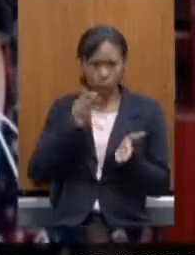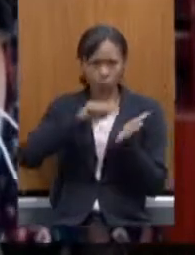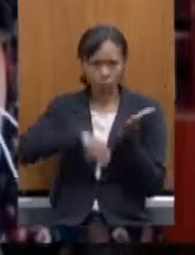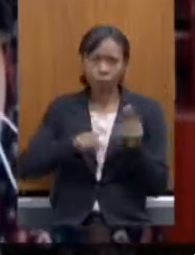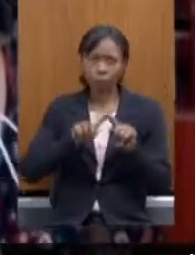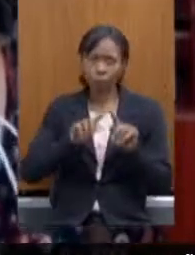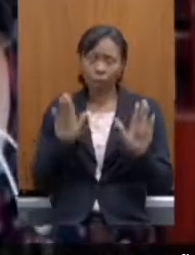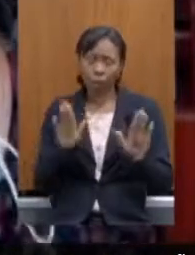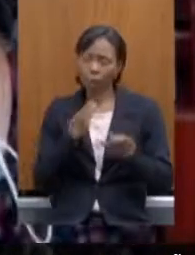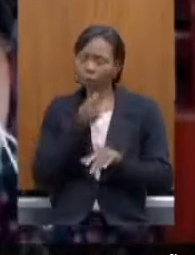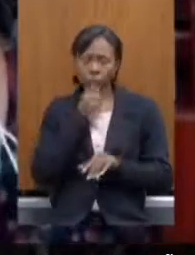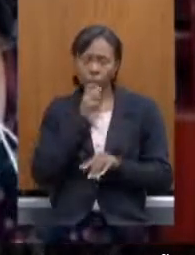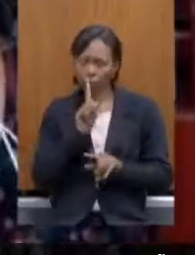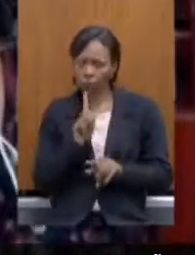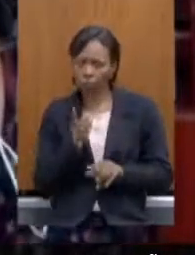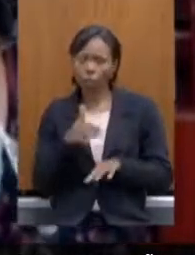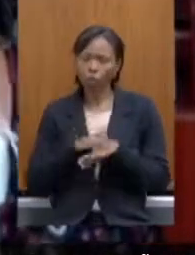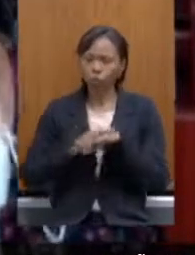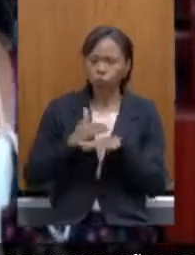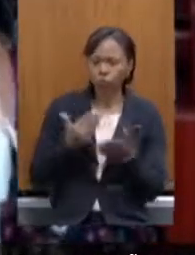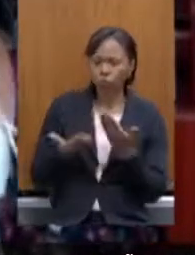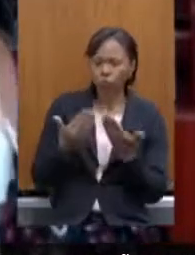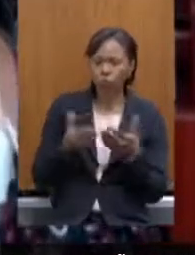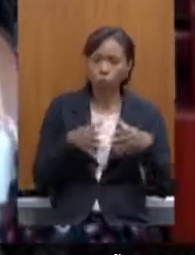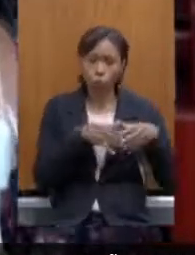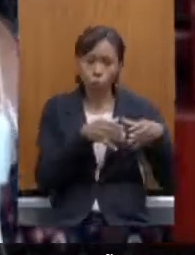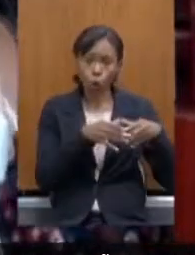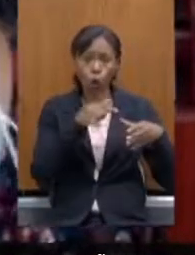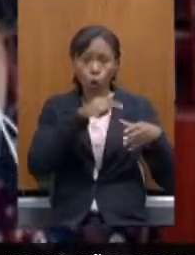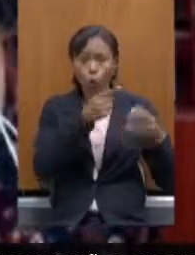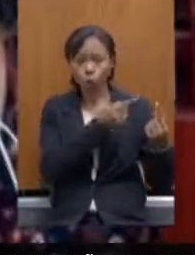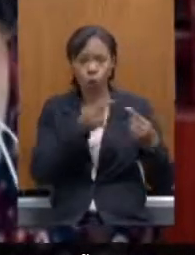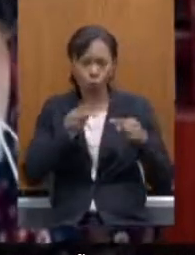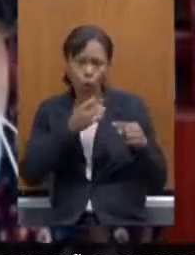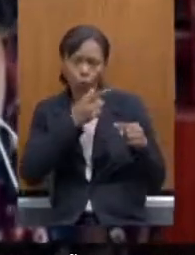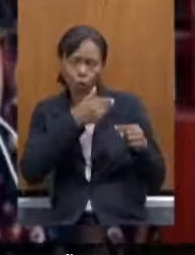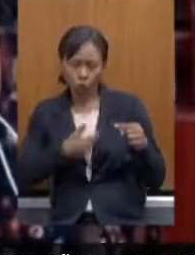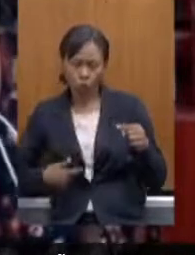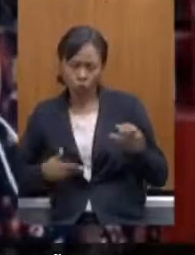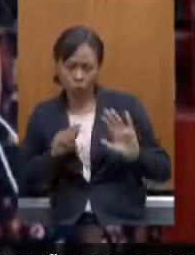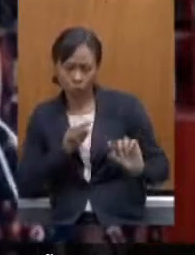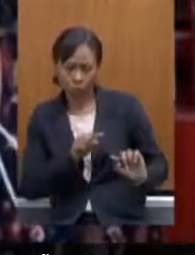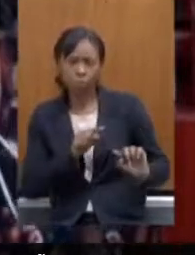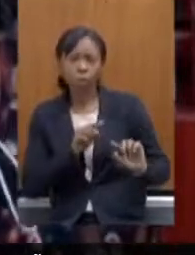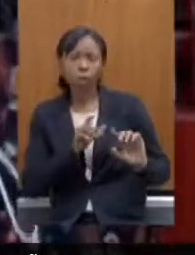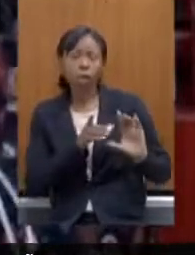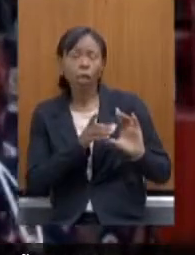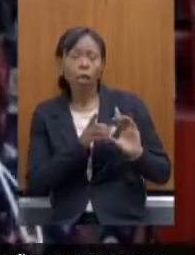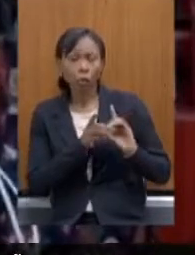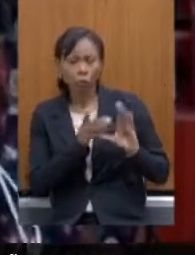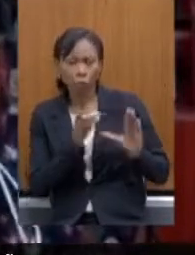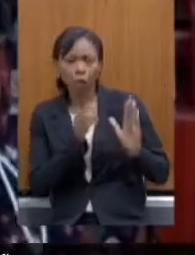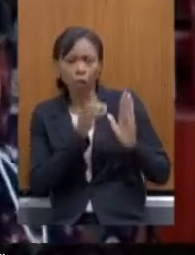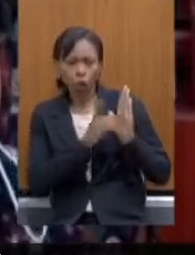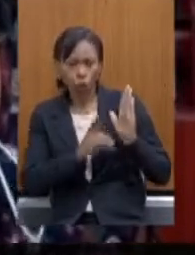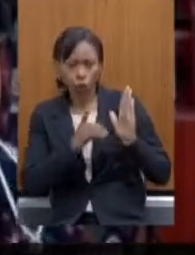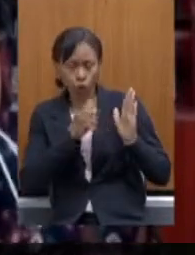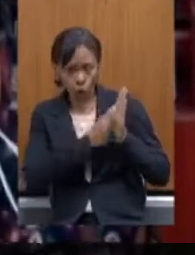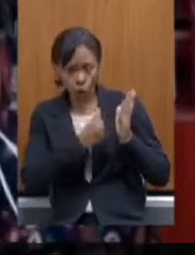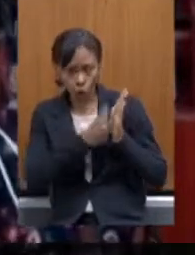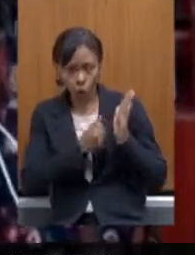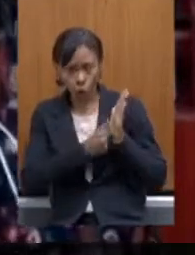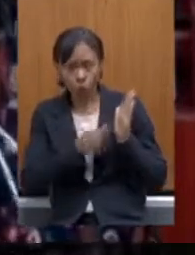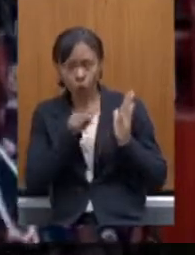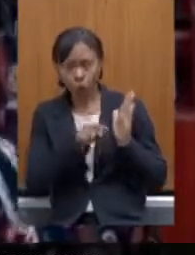feito uma discussão o bloco de oposição no blog democracia e luta para que a gente faça isso de uma forma